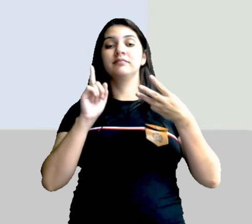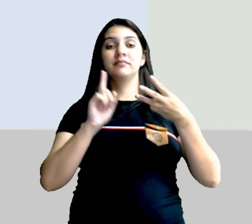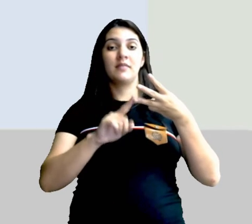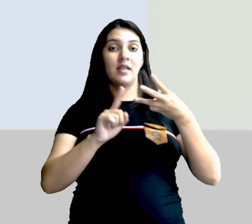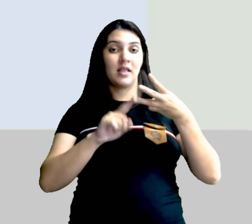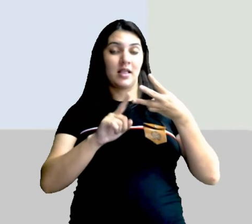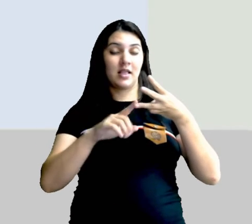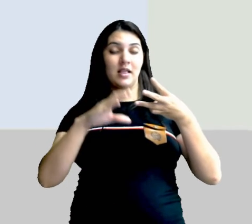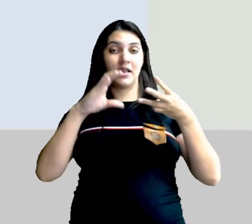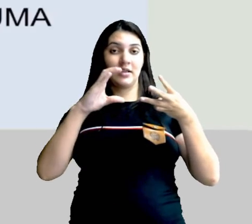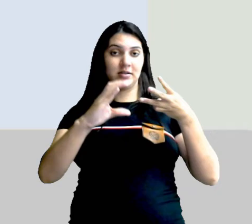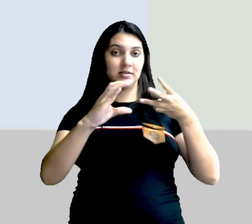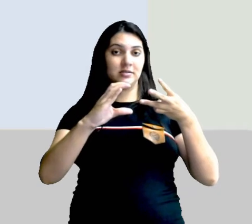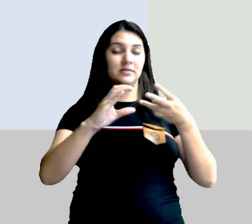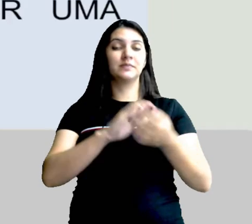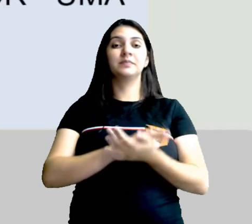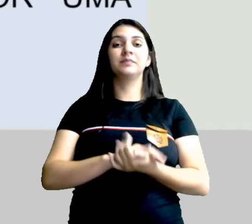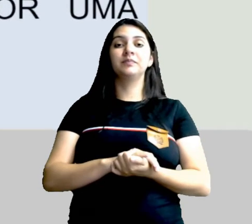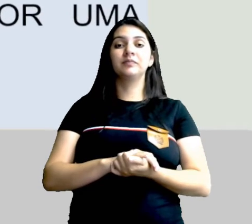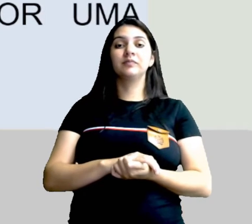Vamos ver a terceira alternativa.